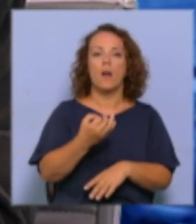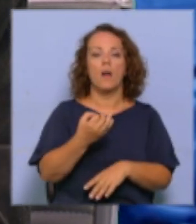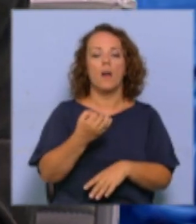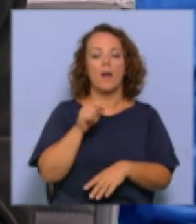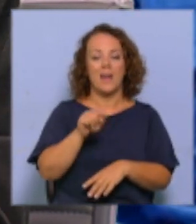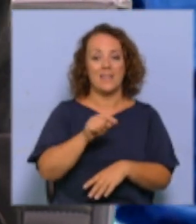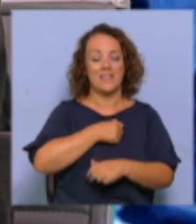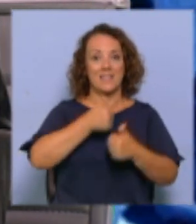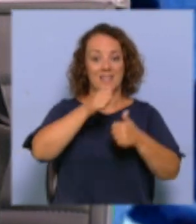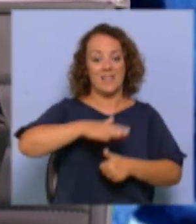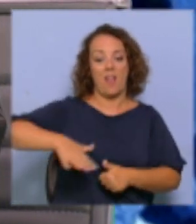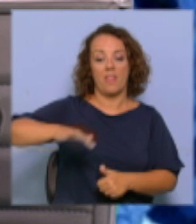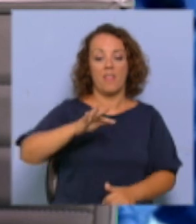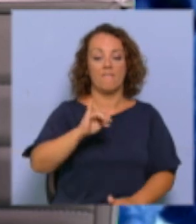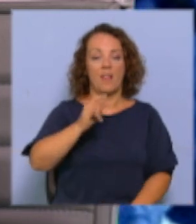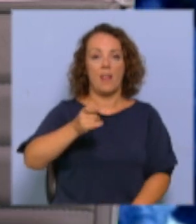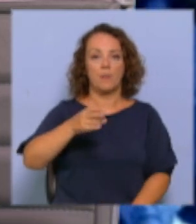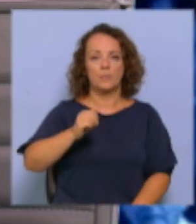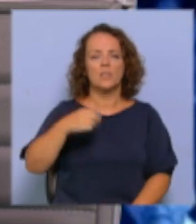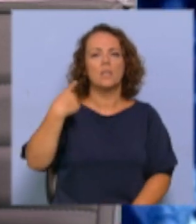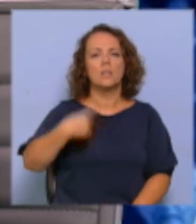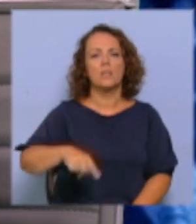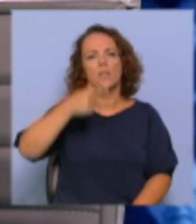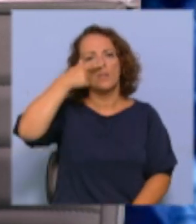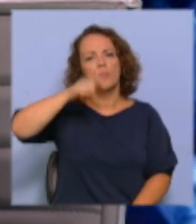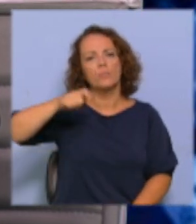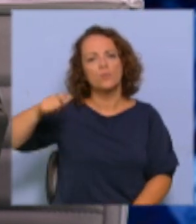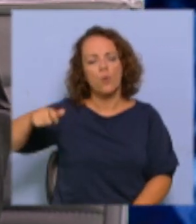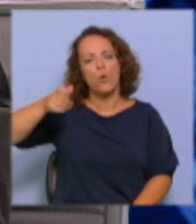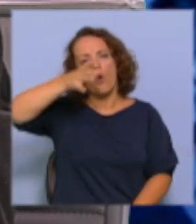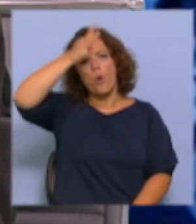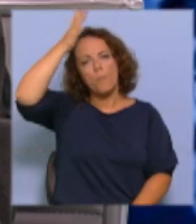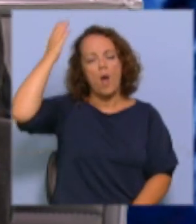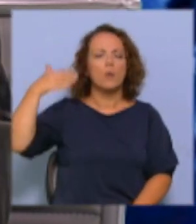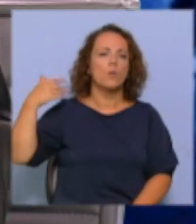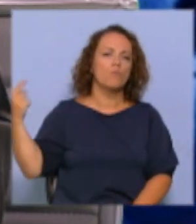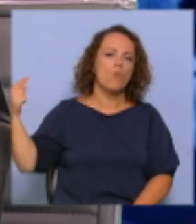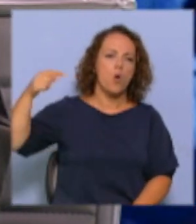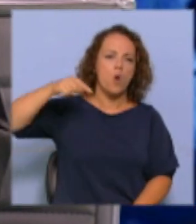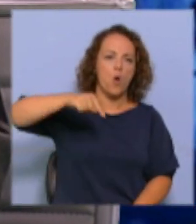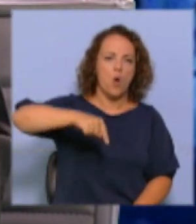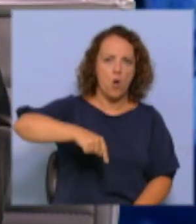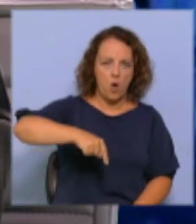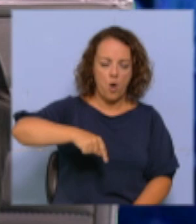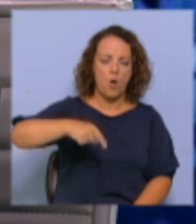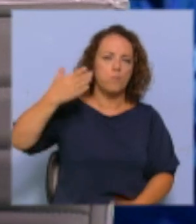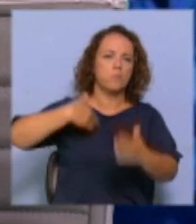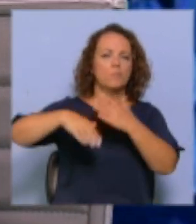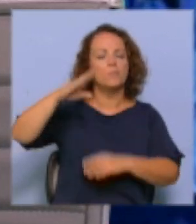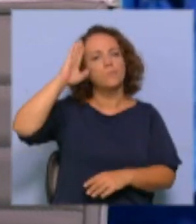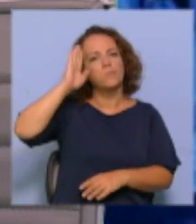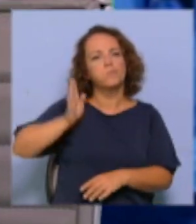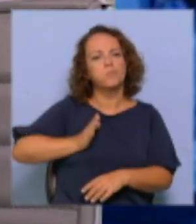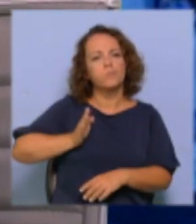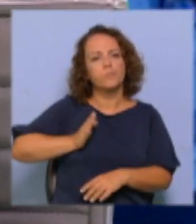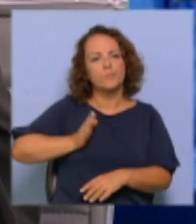da cidade de Filipos era composta de colonos romanos, provindos, aqueles que no exército agora tinham